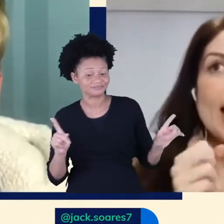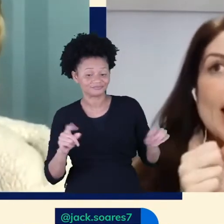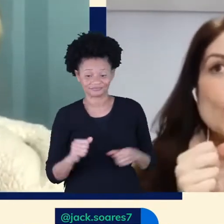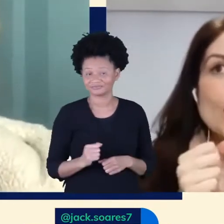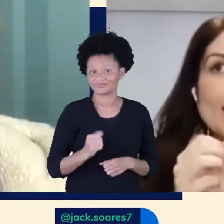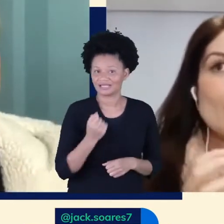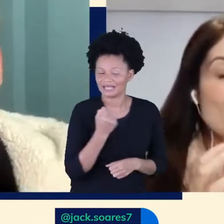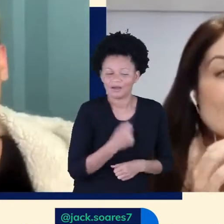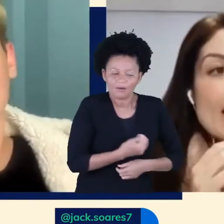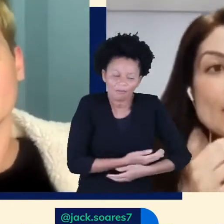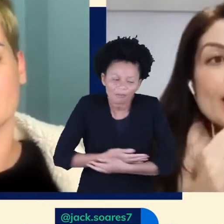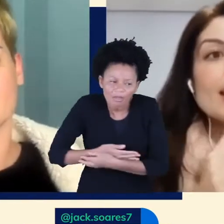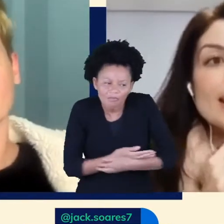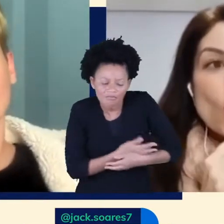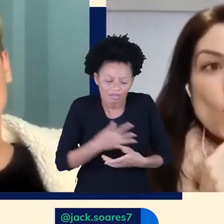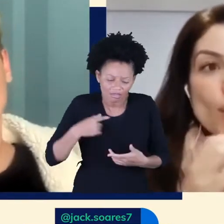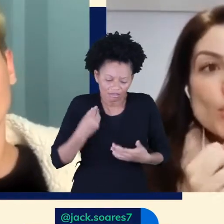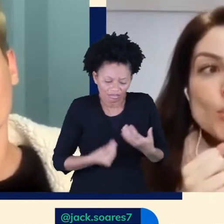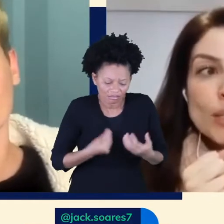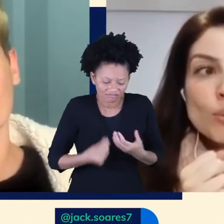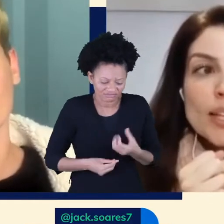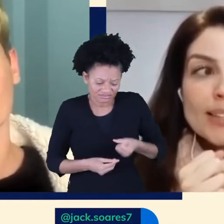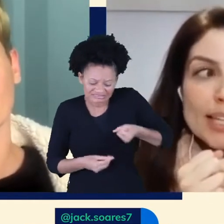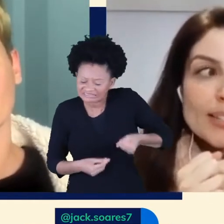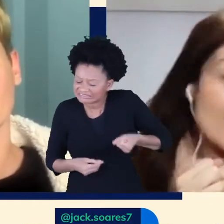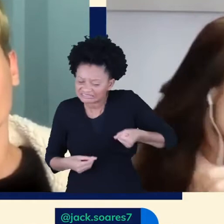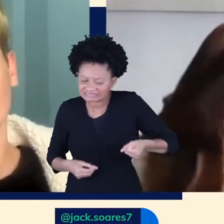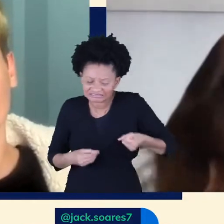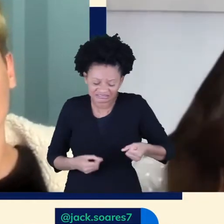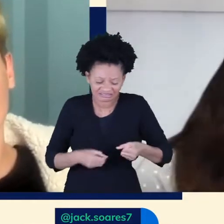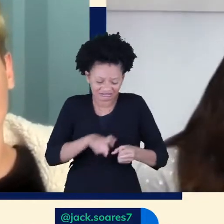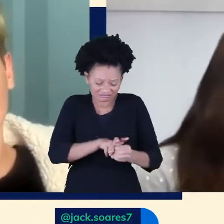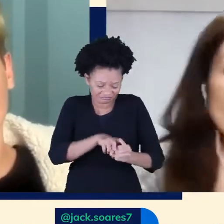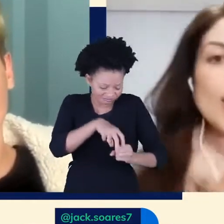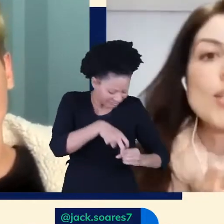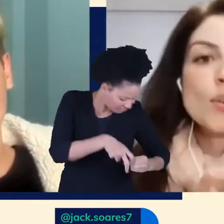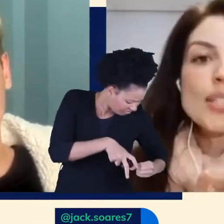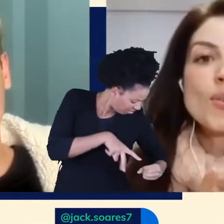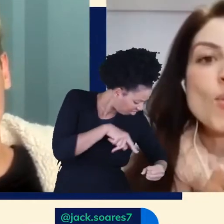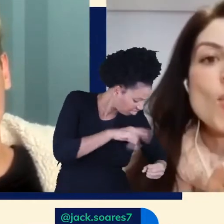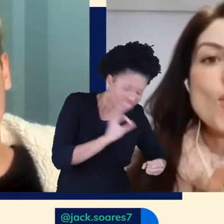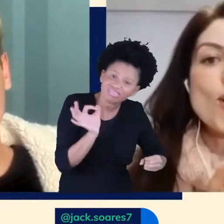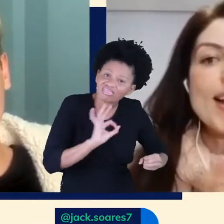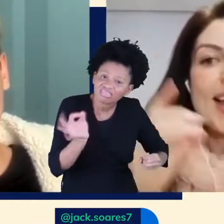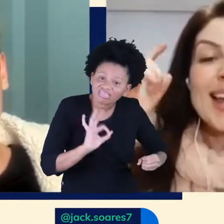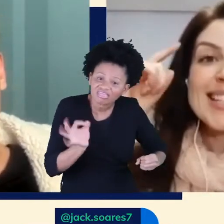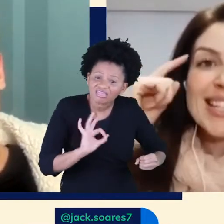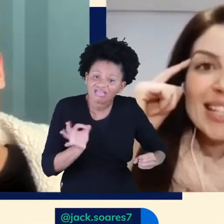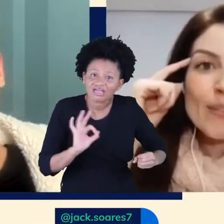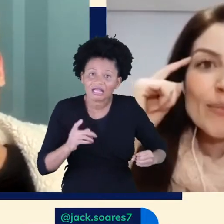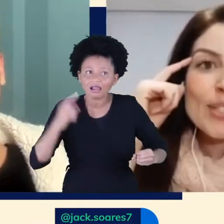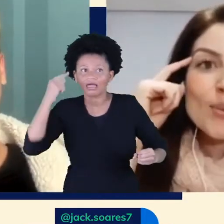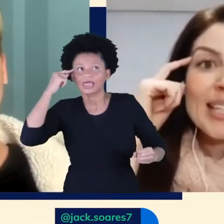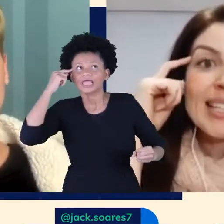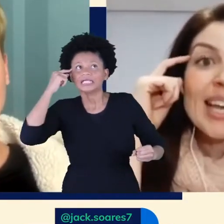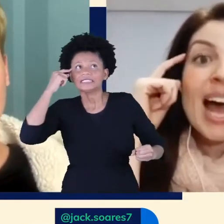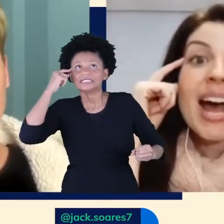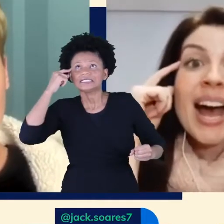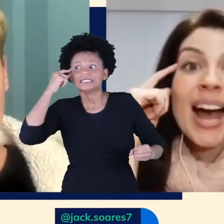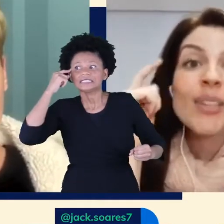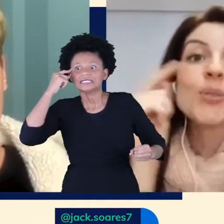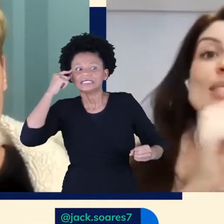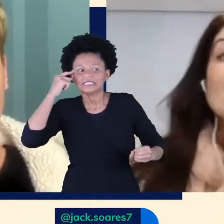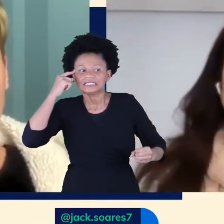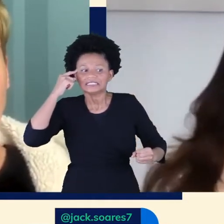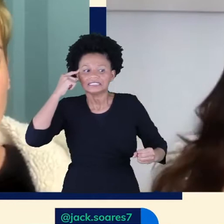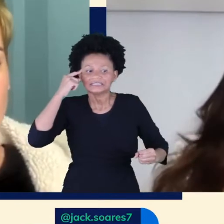não relaxa e ela percebe que ela está com a musculatura tensa e ela olha para o piniquinho e não saiu o cocô, é assim que ela vai fazer o link.